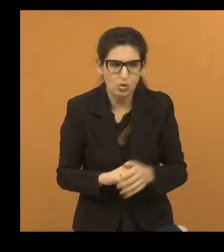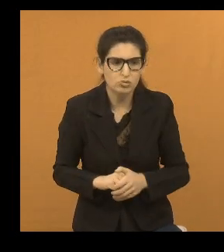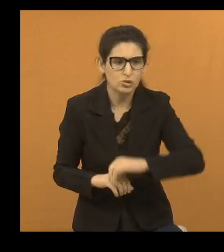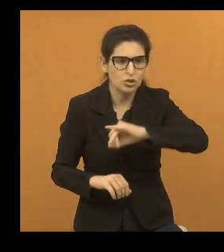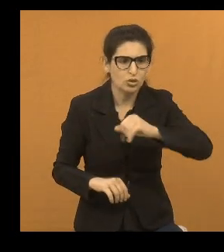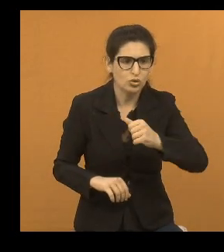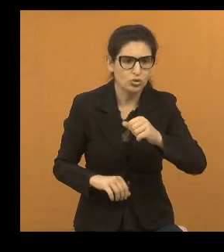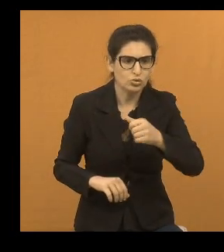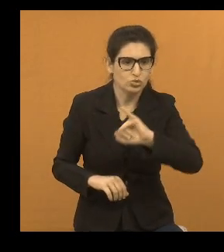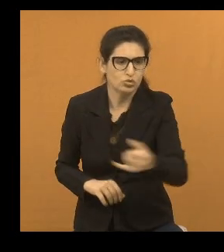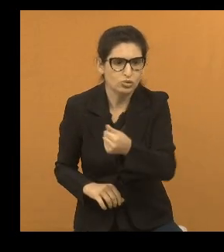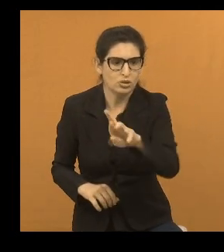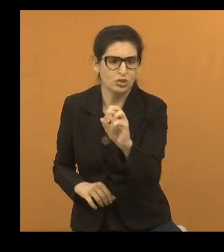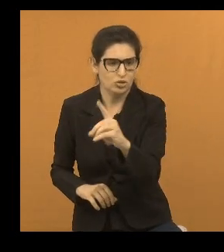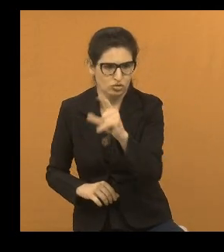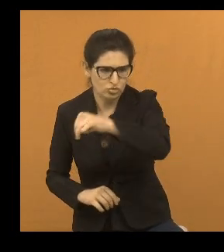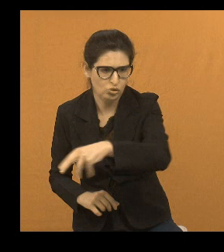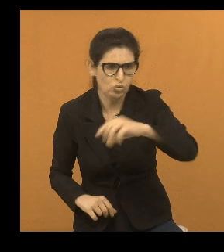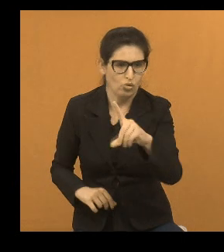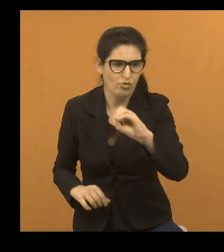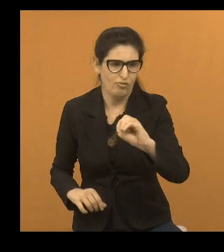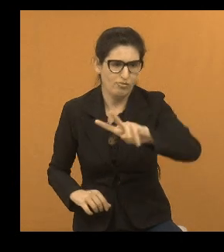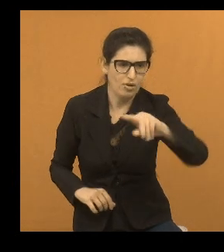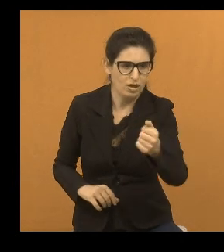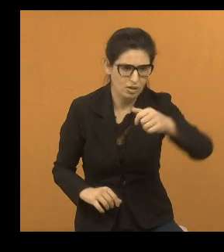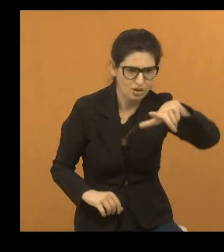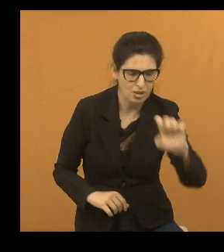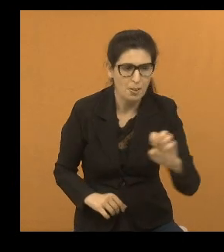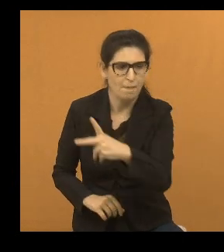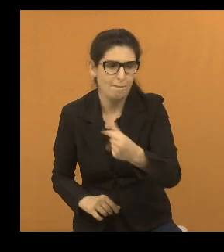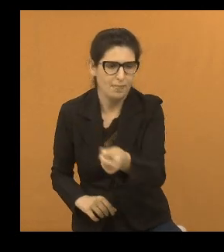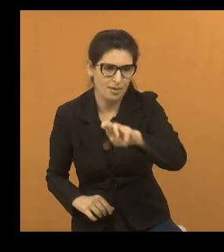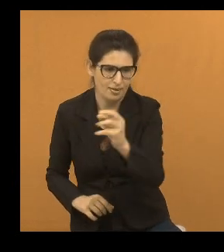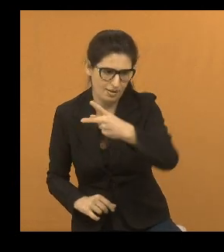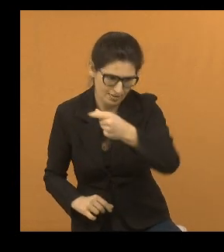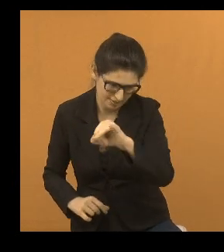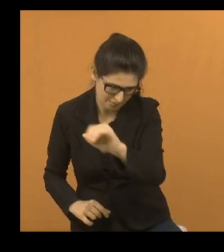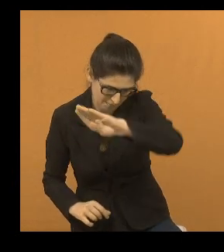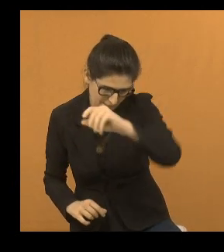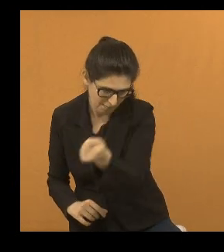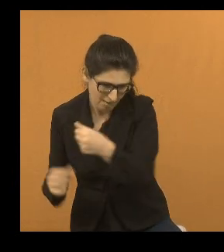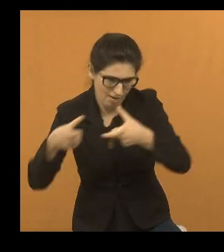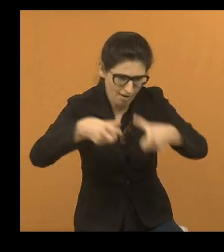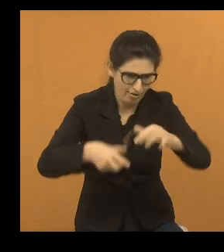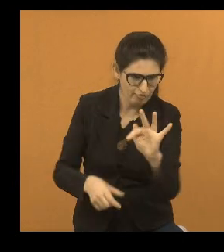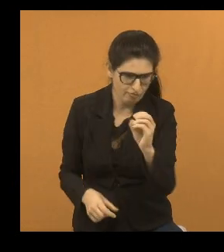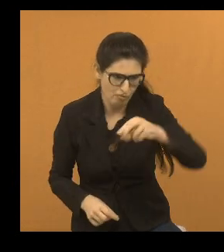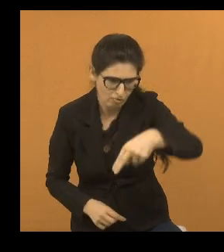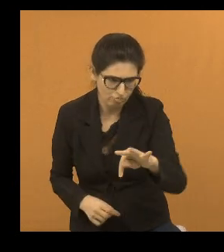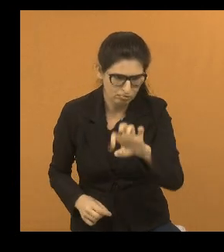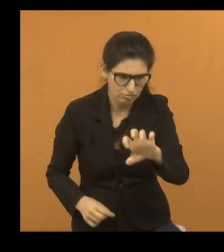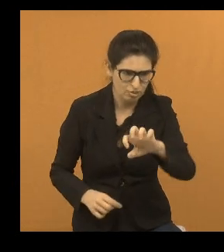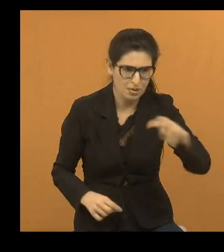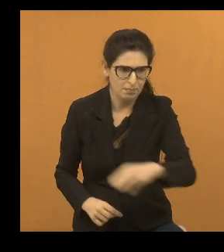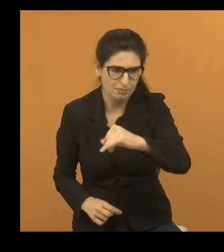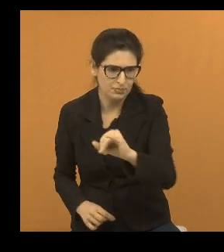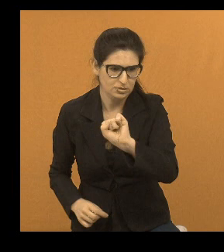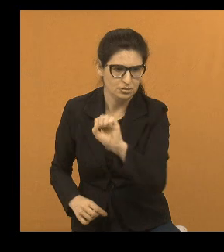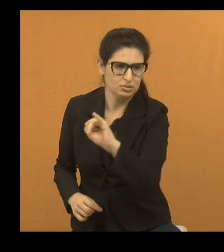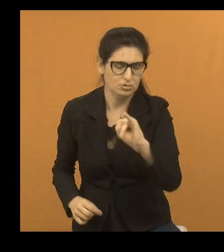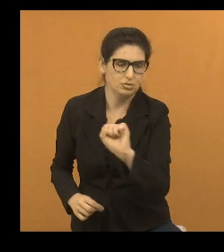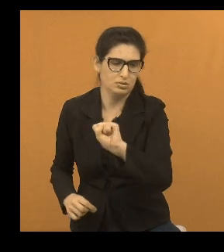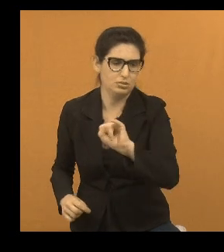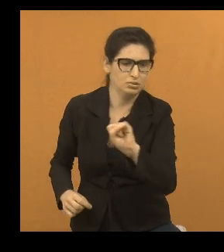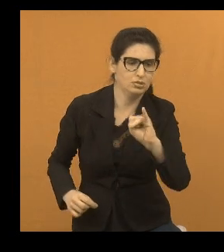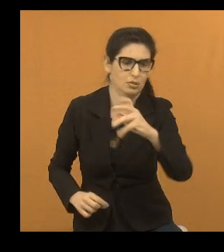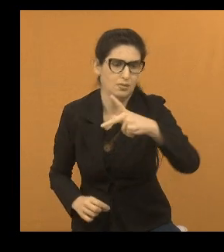do Vale, Jardim Paraíba, Área da Fonte, Avenida Mississippi, Rua Panorama, no Veraneio Ijau, Parque Meia